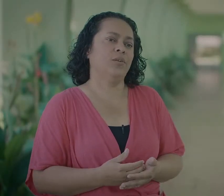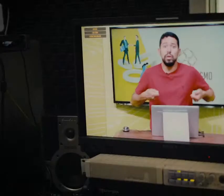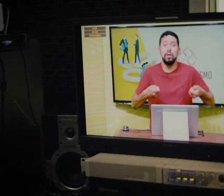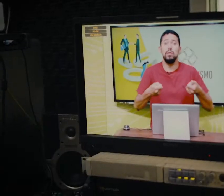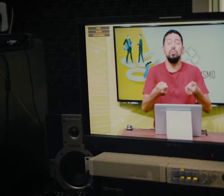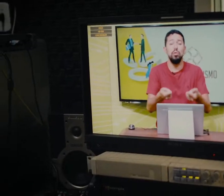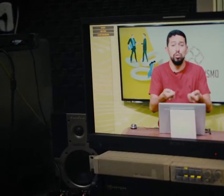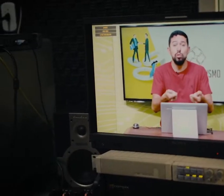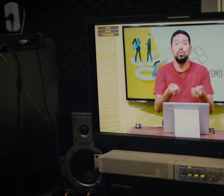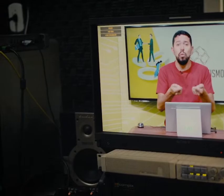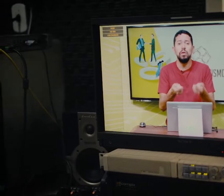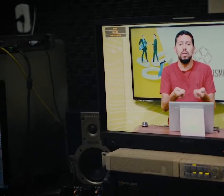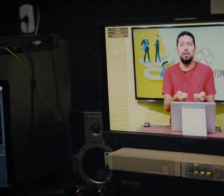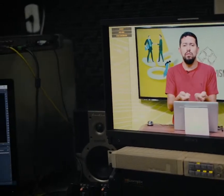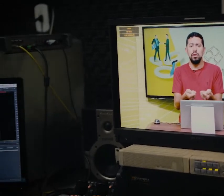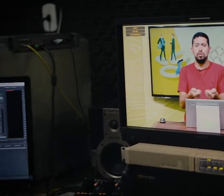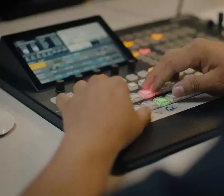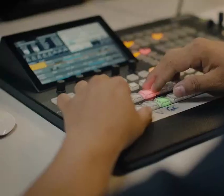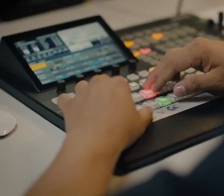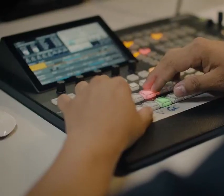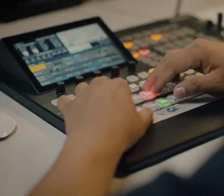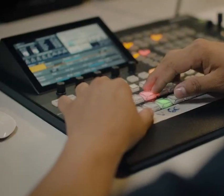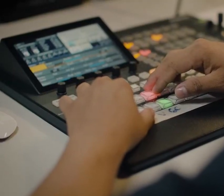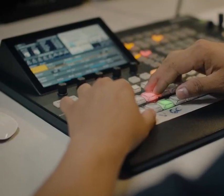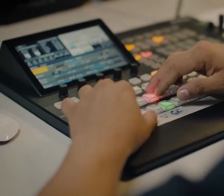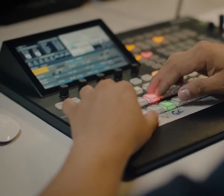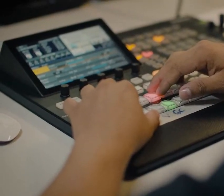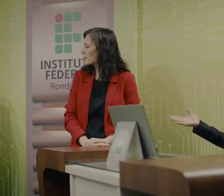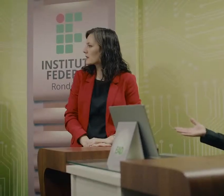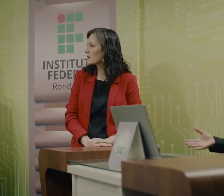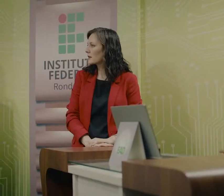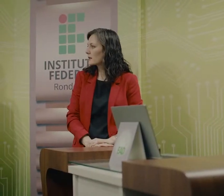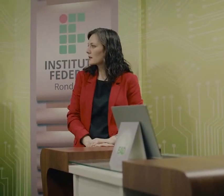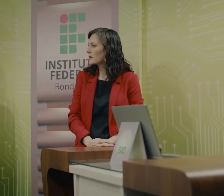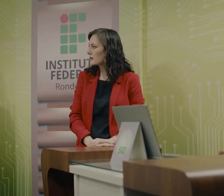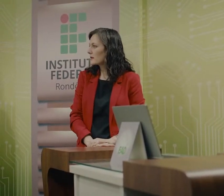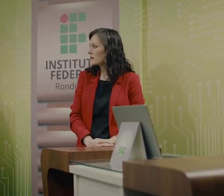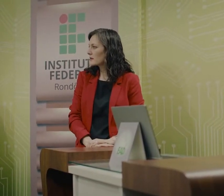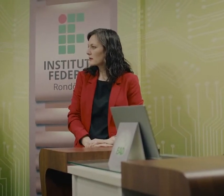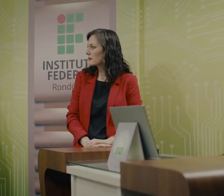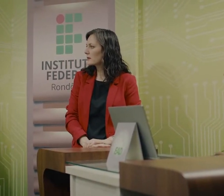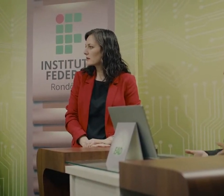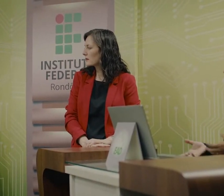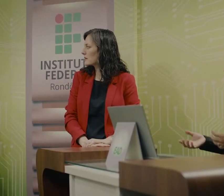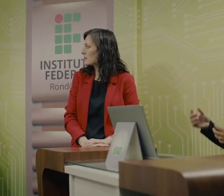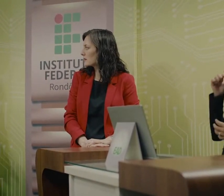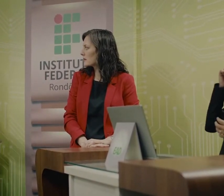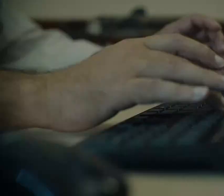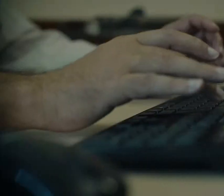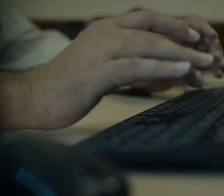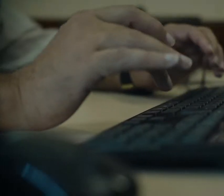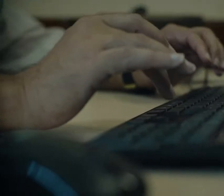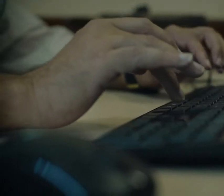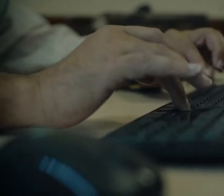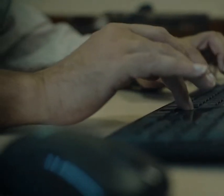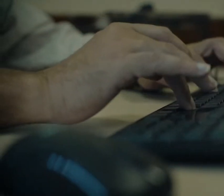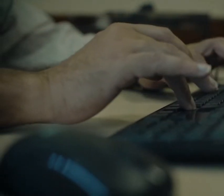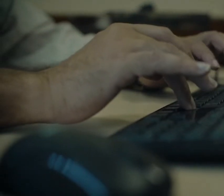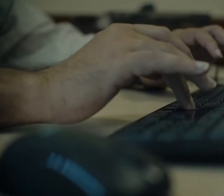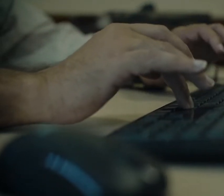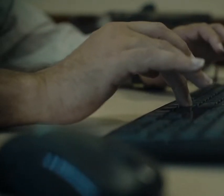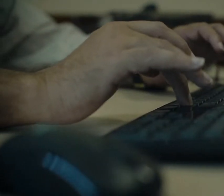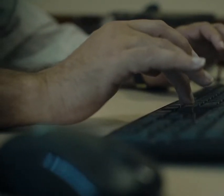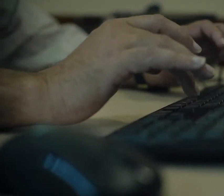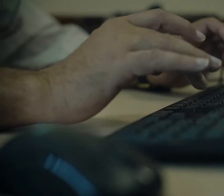acesso à escolarização, e cresceu muito rápido em pouco tempo. Com certeza a educação à distância ela veio